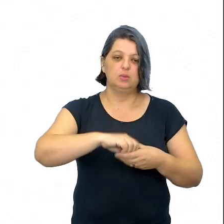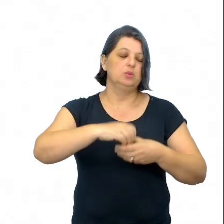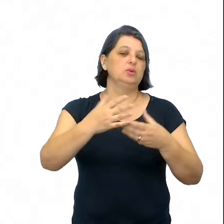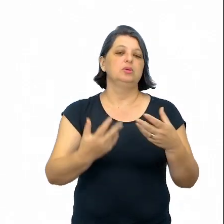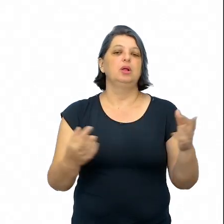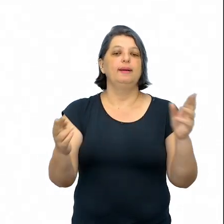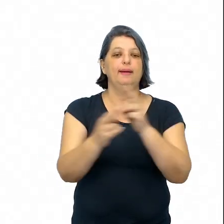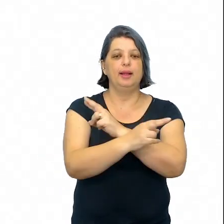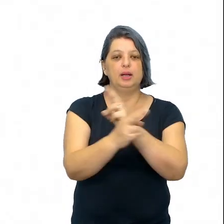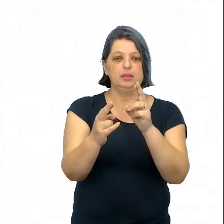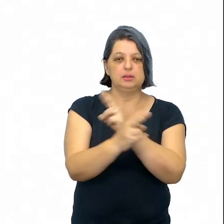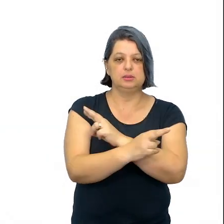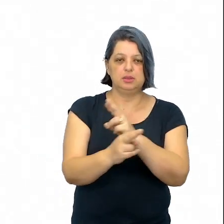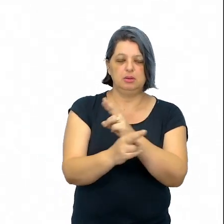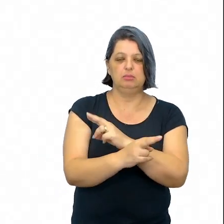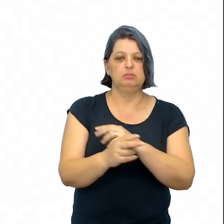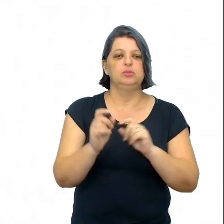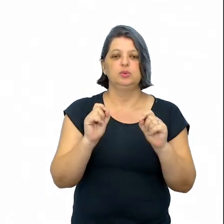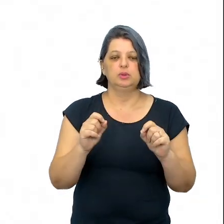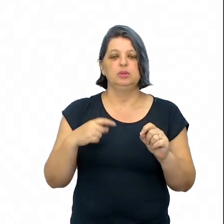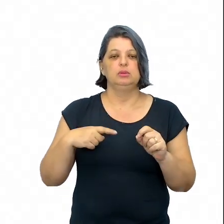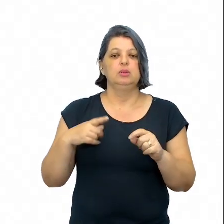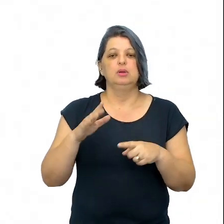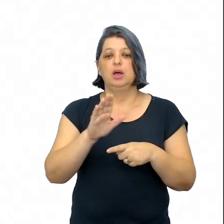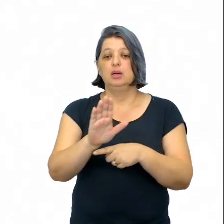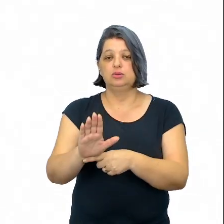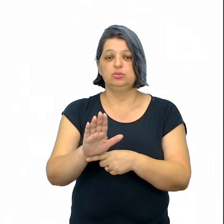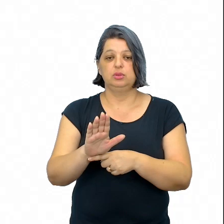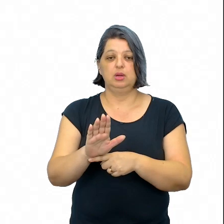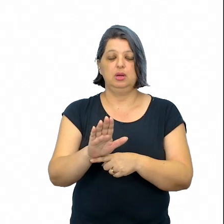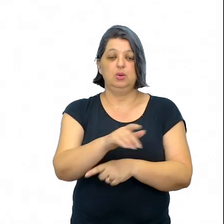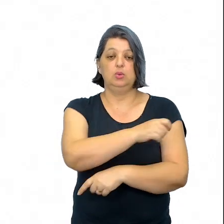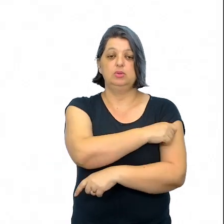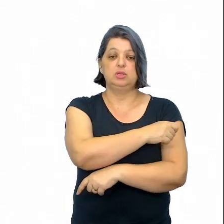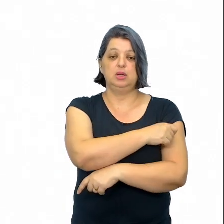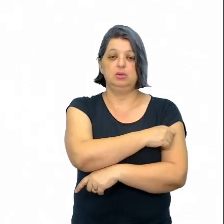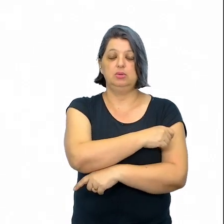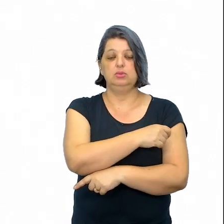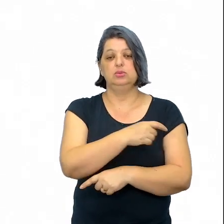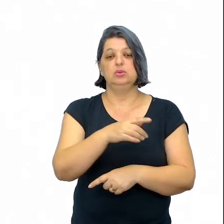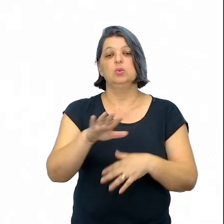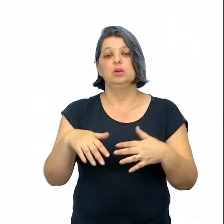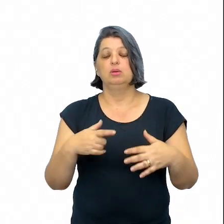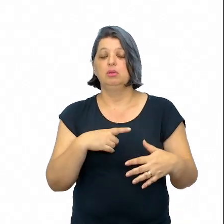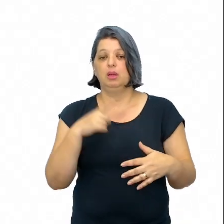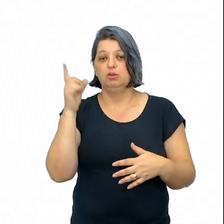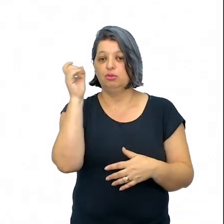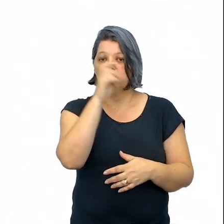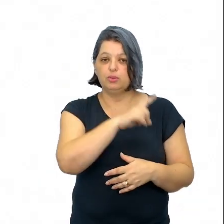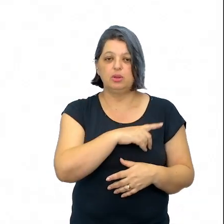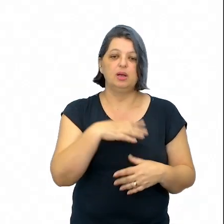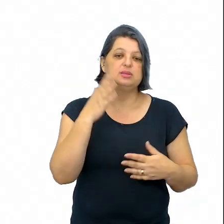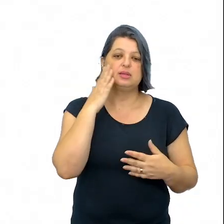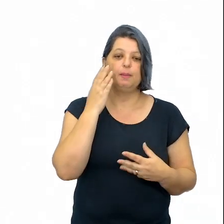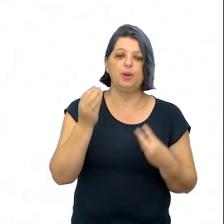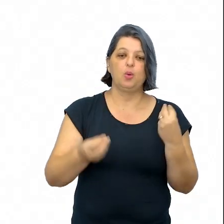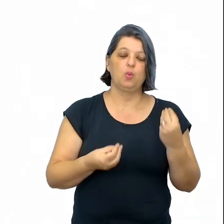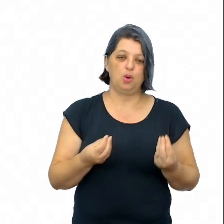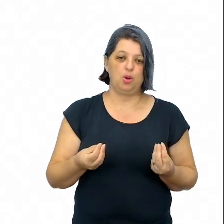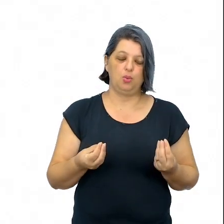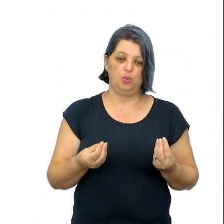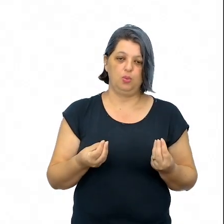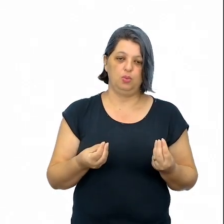com o conhecimento do conteúdo no sentido de auxiliar os estudantes em suas dificuldades, saber apontar a dificuldade dos estudantes,